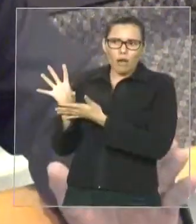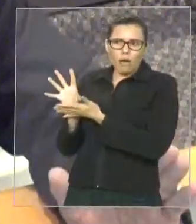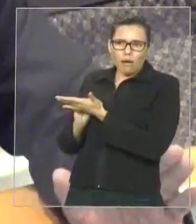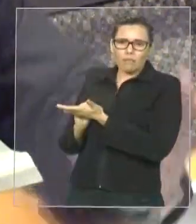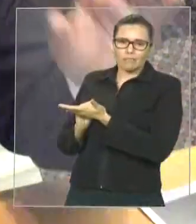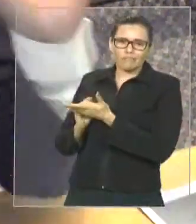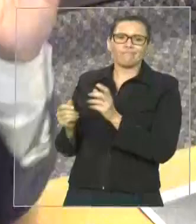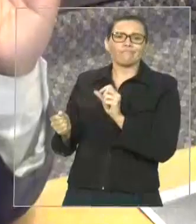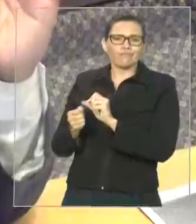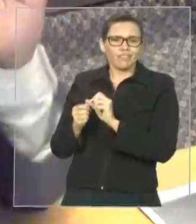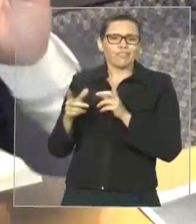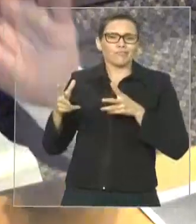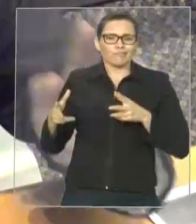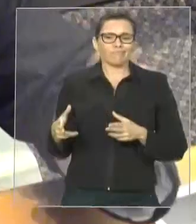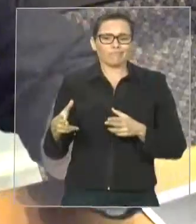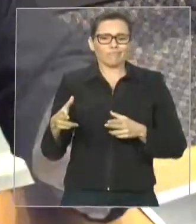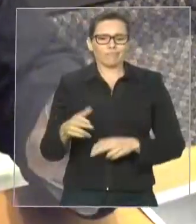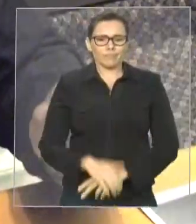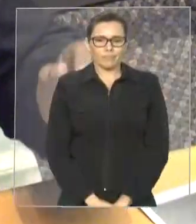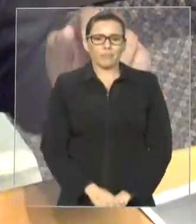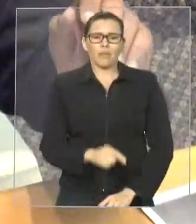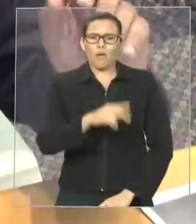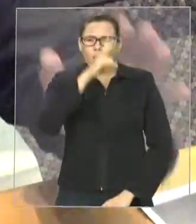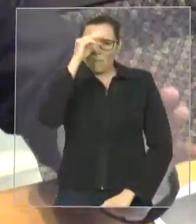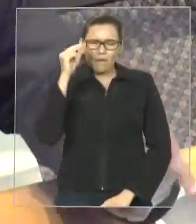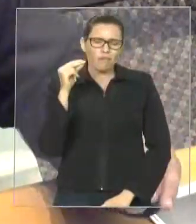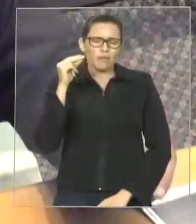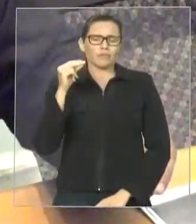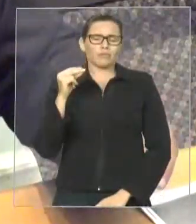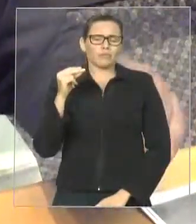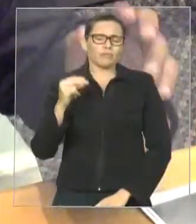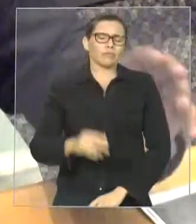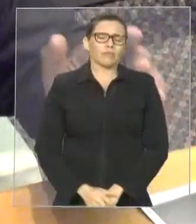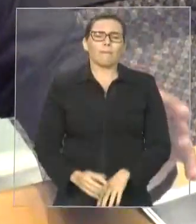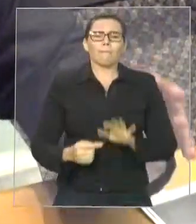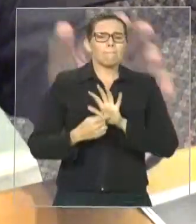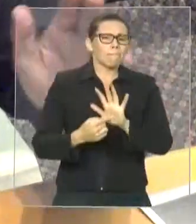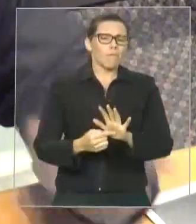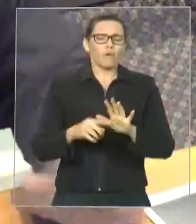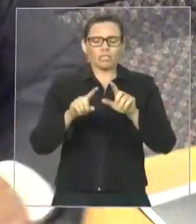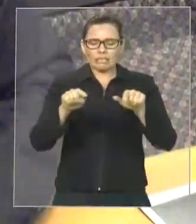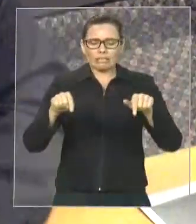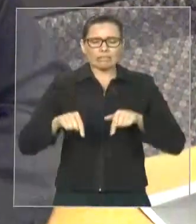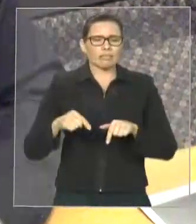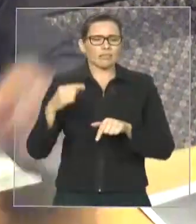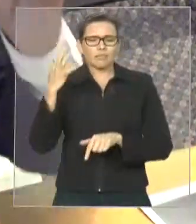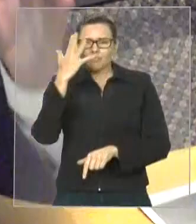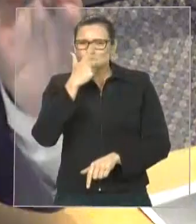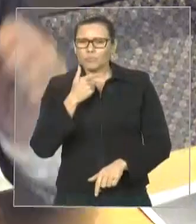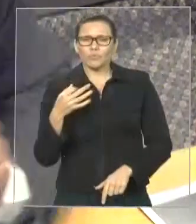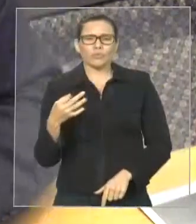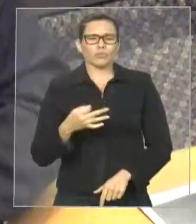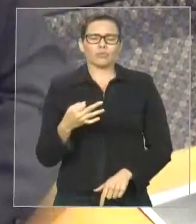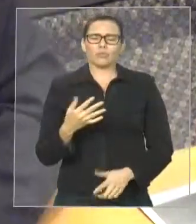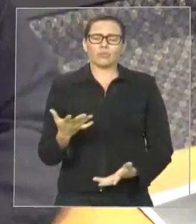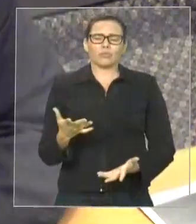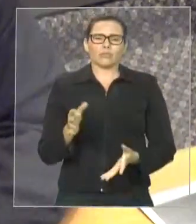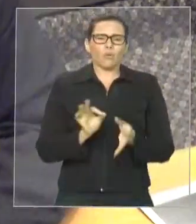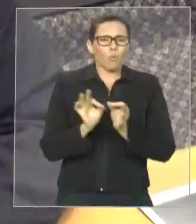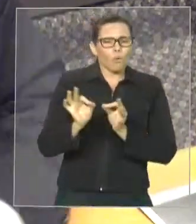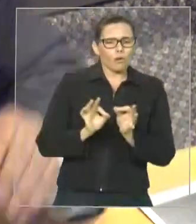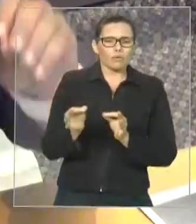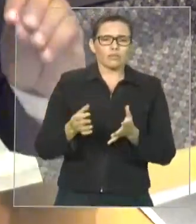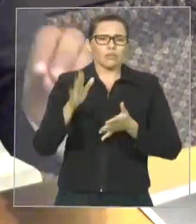Edivaldo Holanda mostra uma sala bonitinha, arrumada, como se estivesse tudo bem. Vossa Excelência fez um